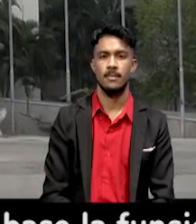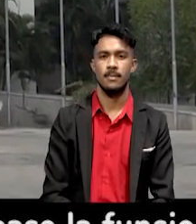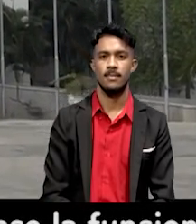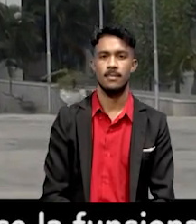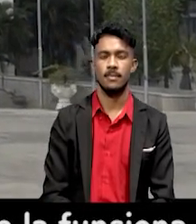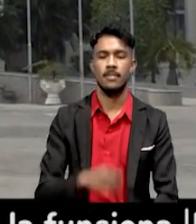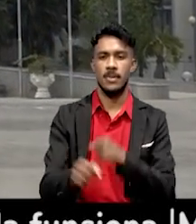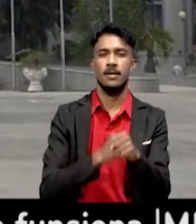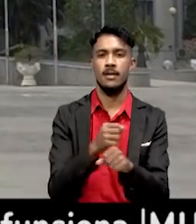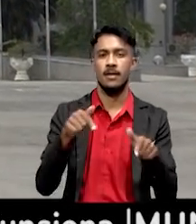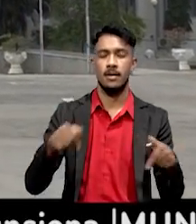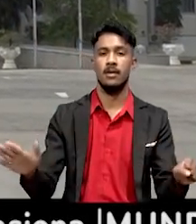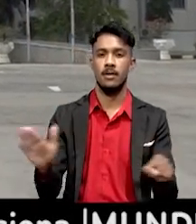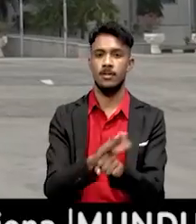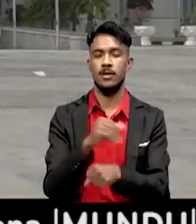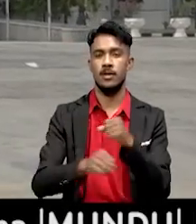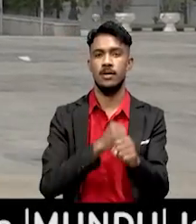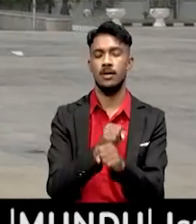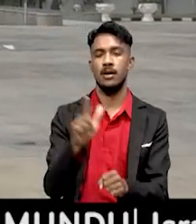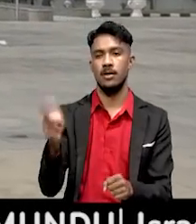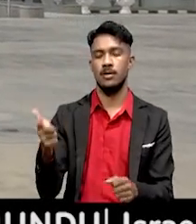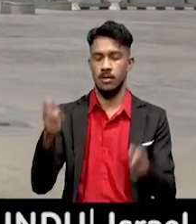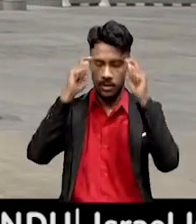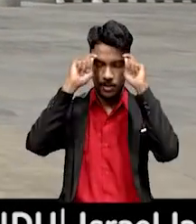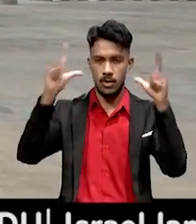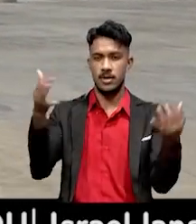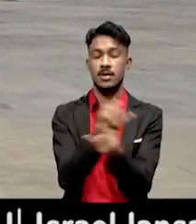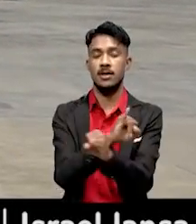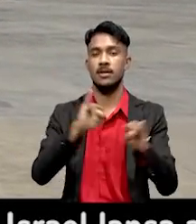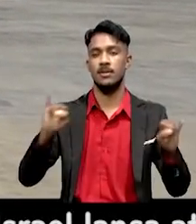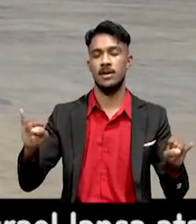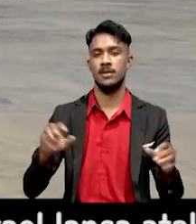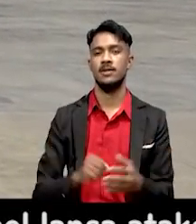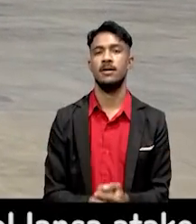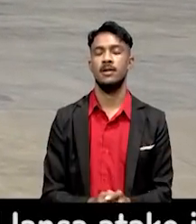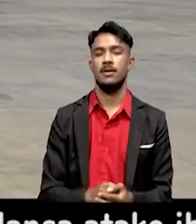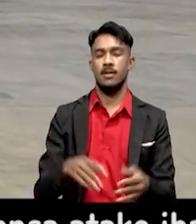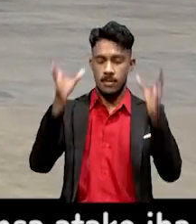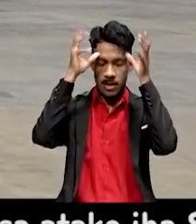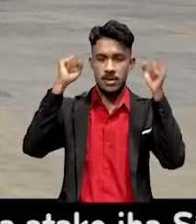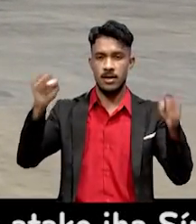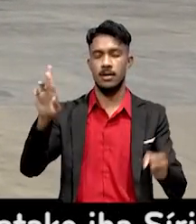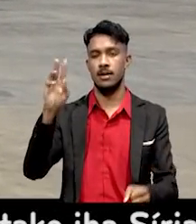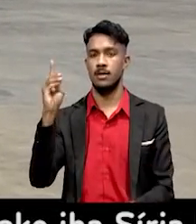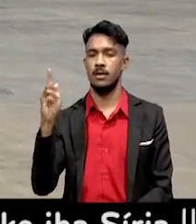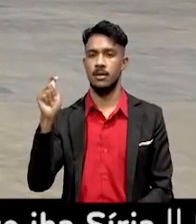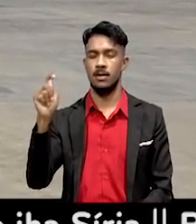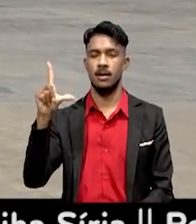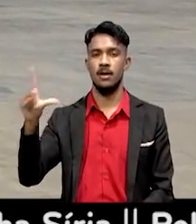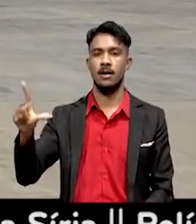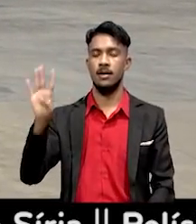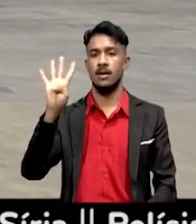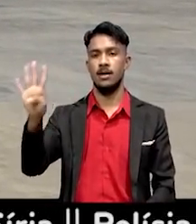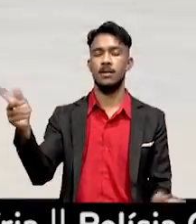Tinangne kompleta ona tinang rua nulu Timor-Leste restaura ni independensia. No Presidente Republika nainhat ona mak troka